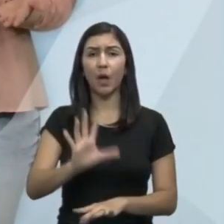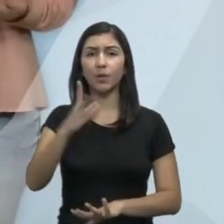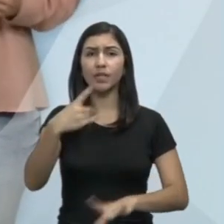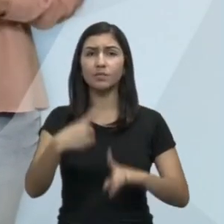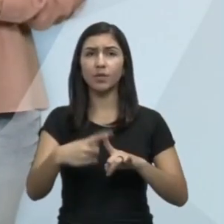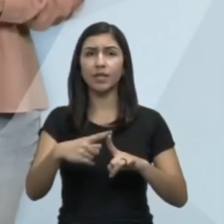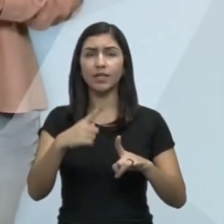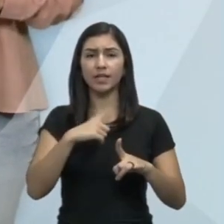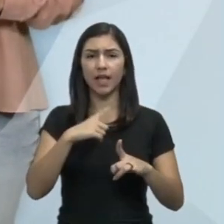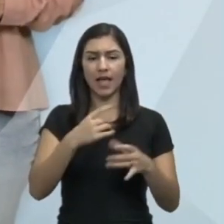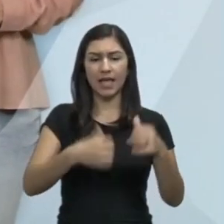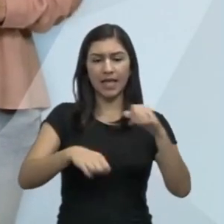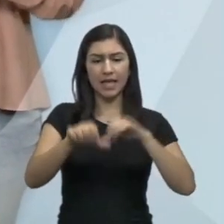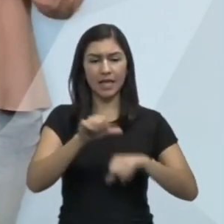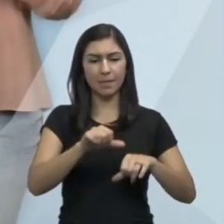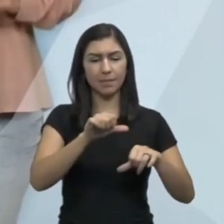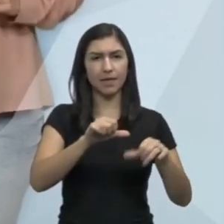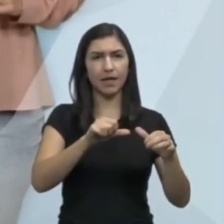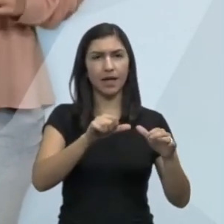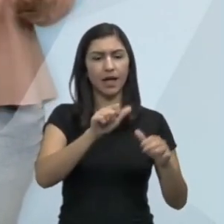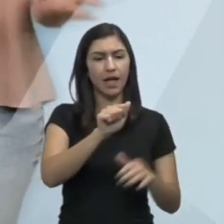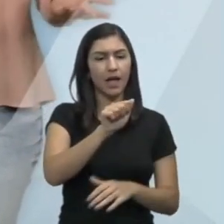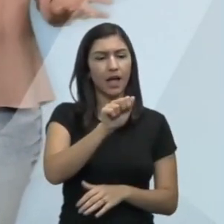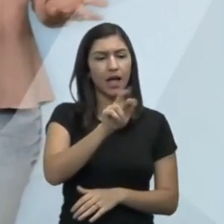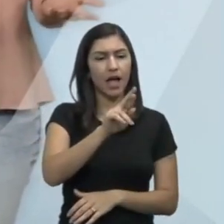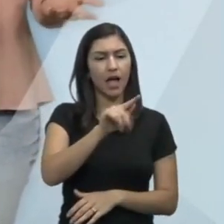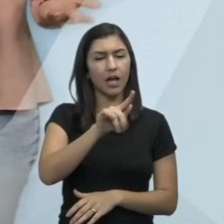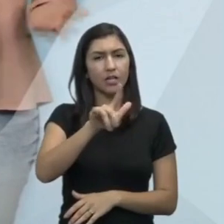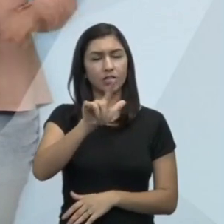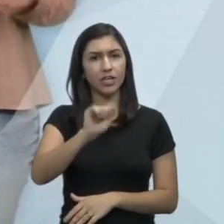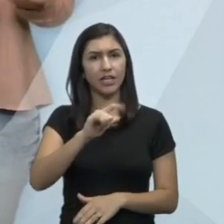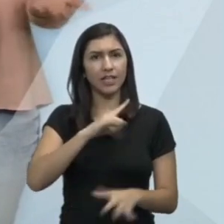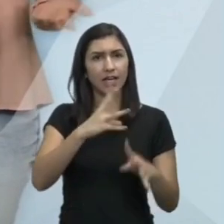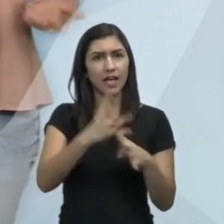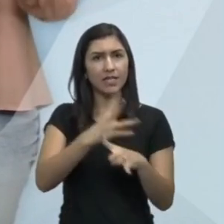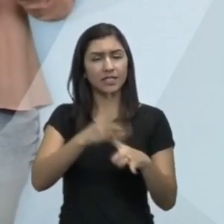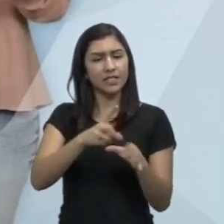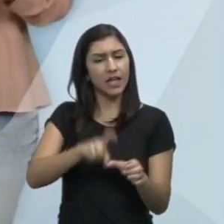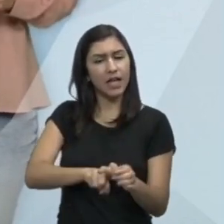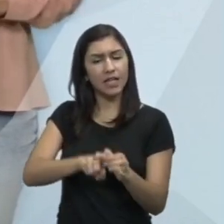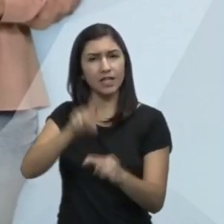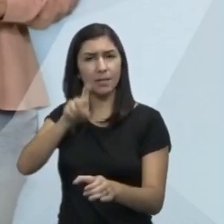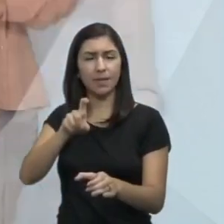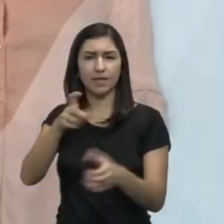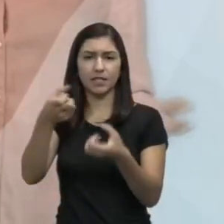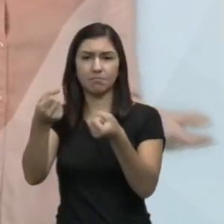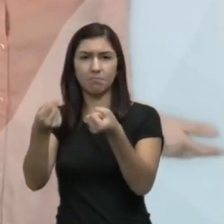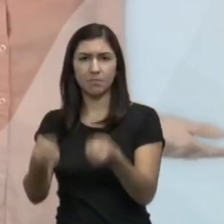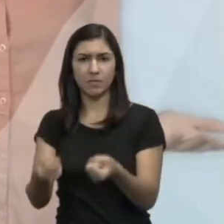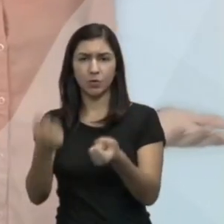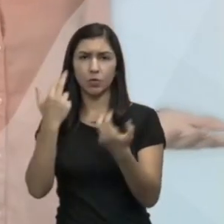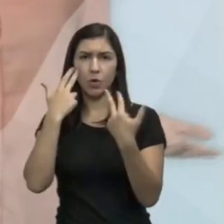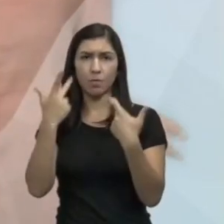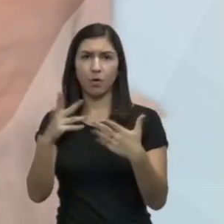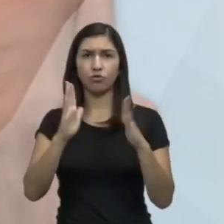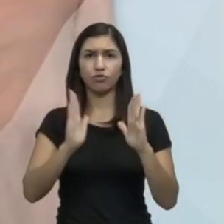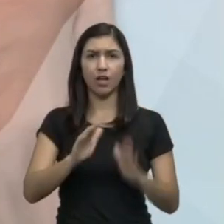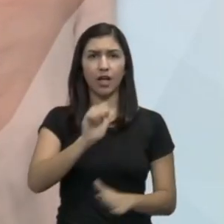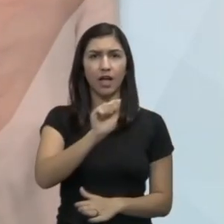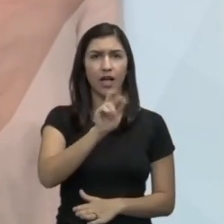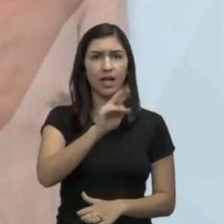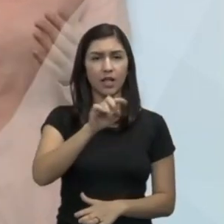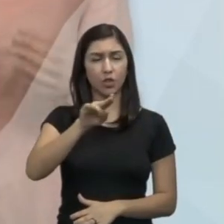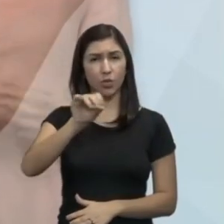à atração química entre partículas de argila, gerando uma resistência independente da tensão normal. Já o solo arenoso, que é